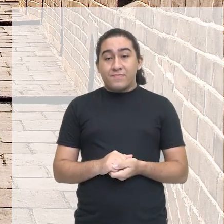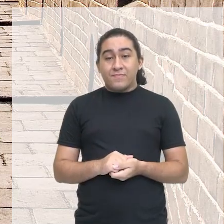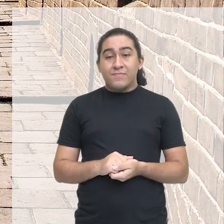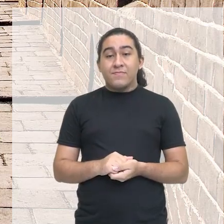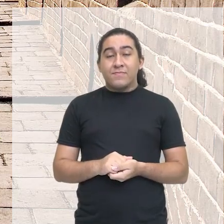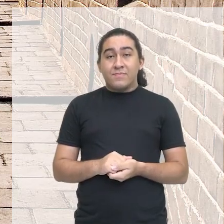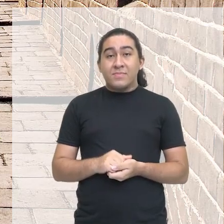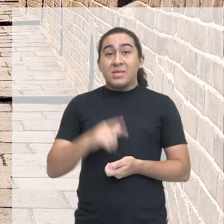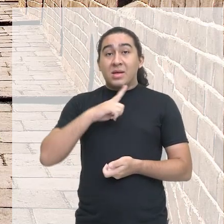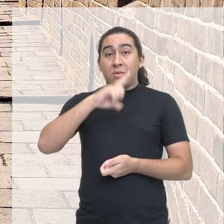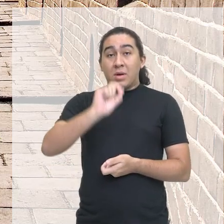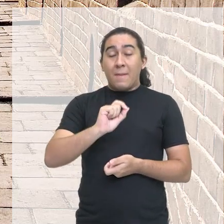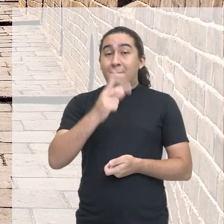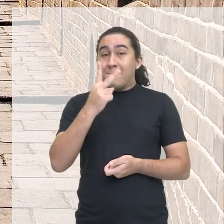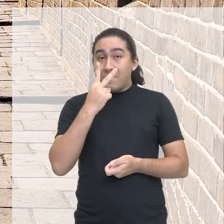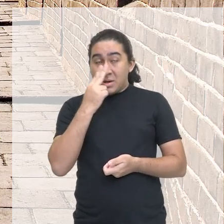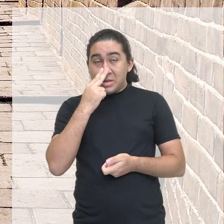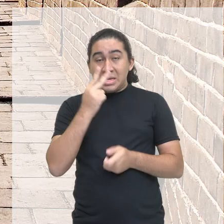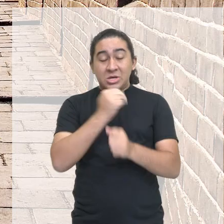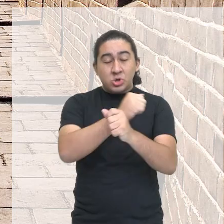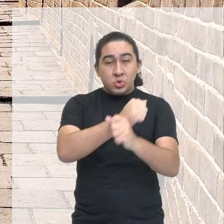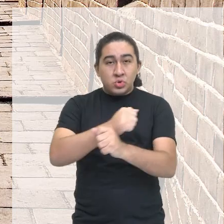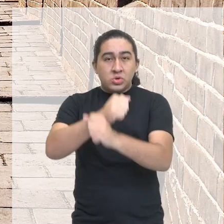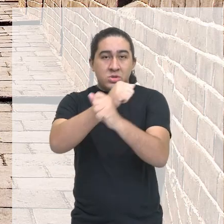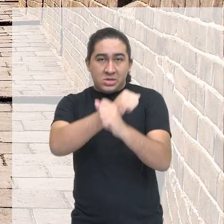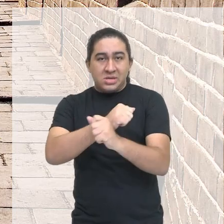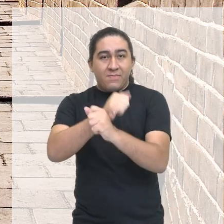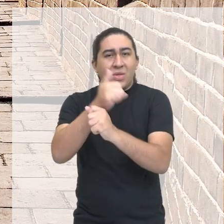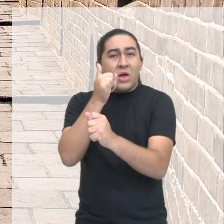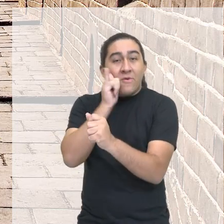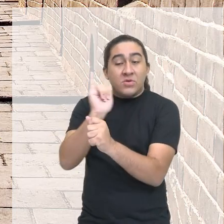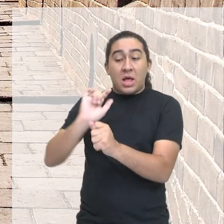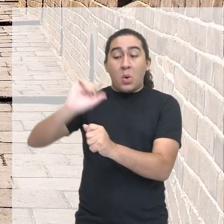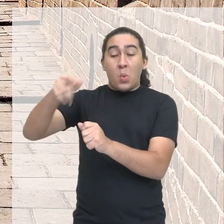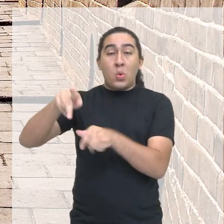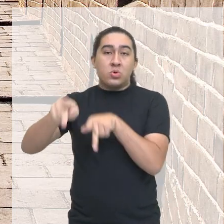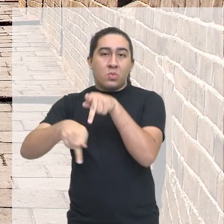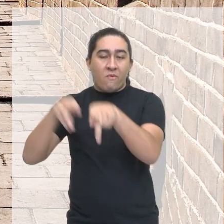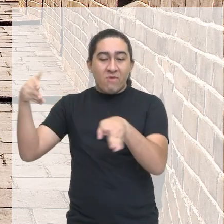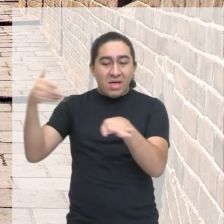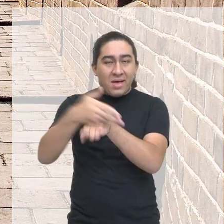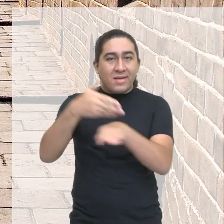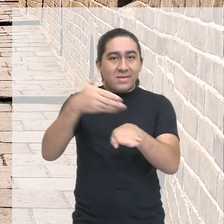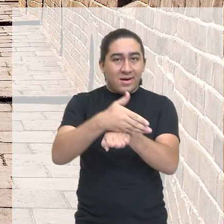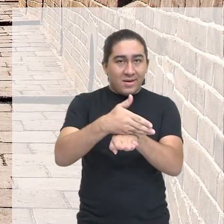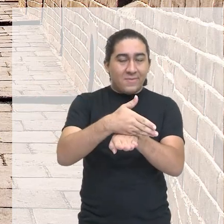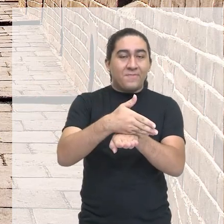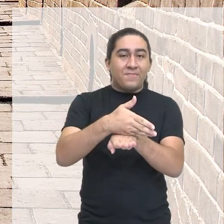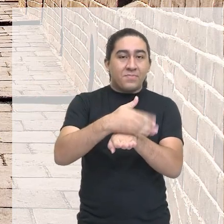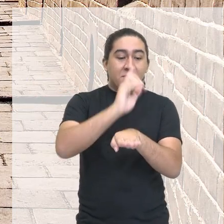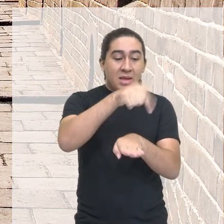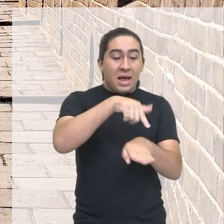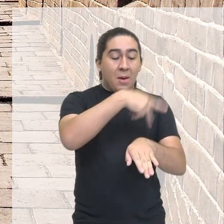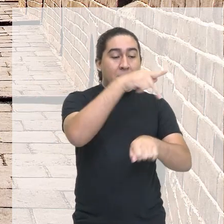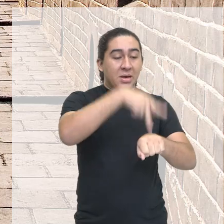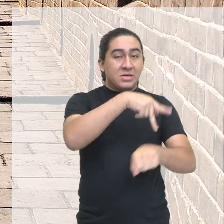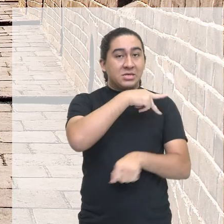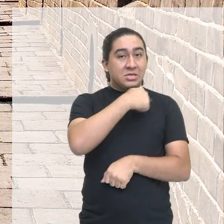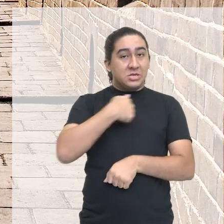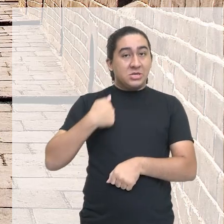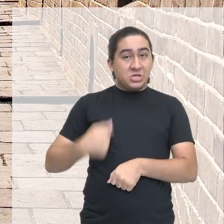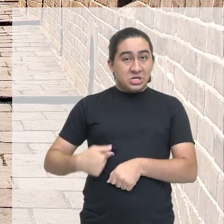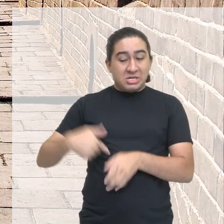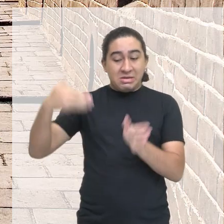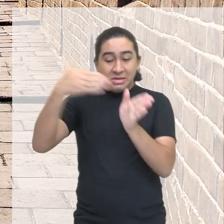A contenção de invasões ao território chinês. Lembremos que